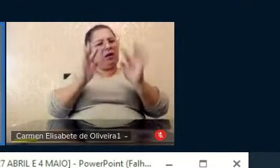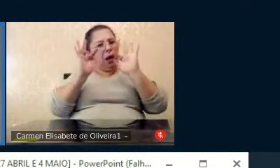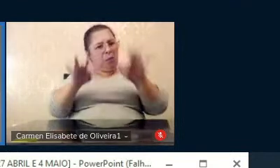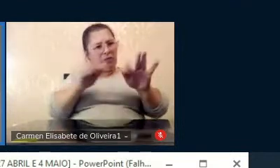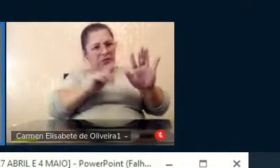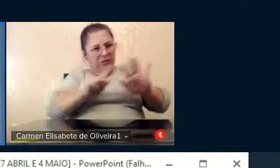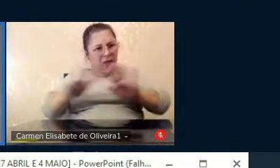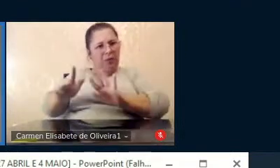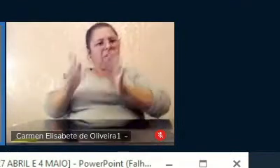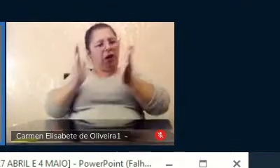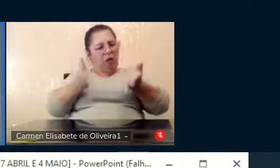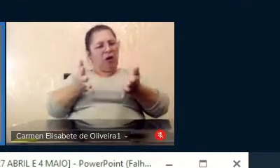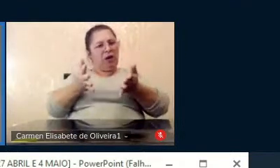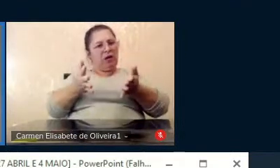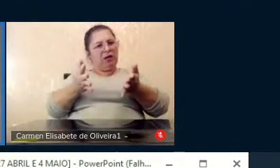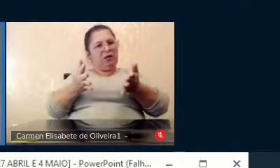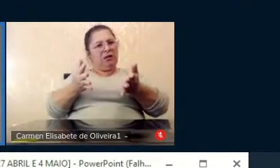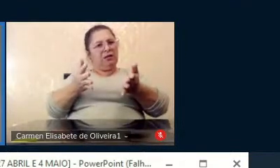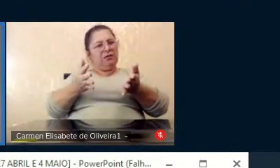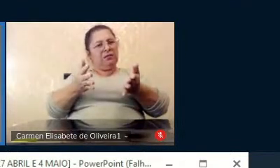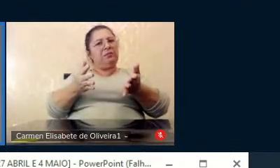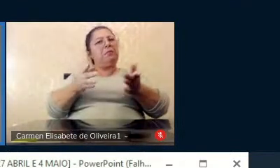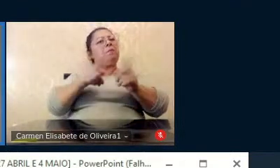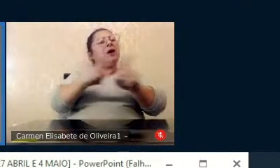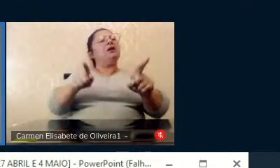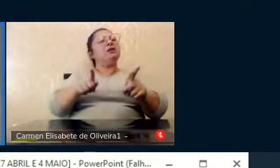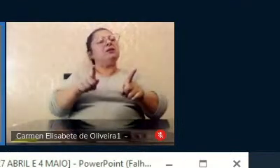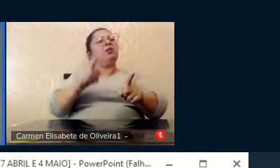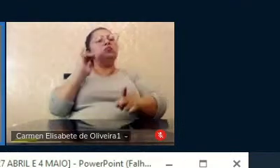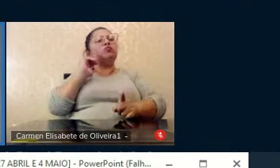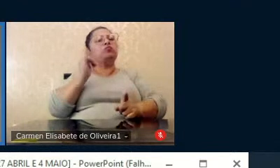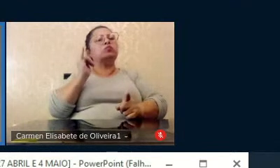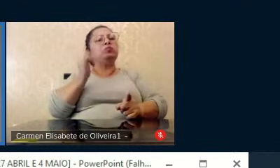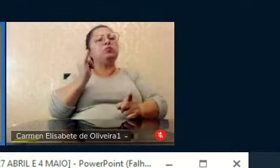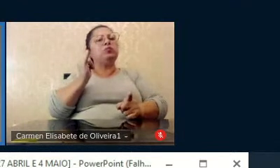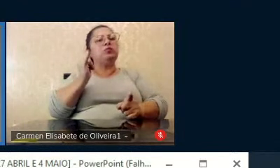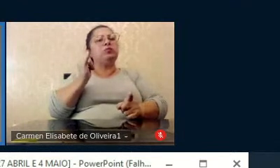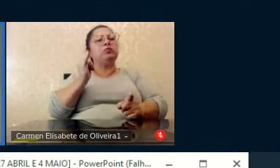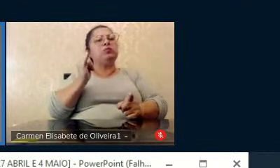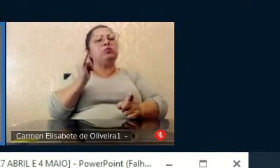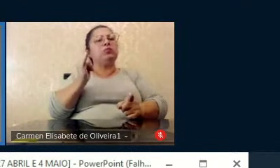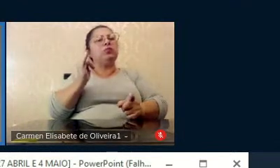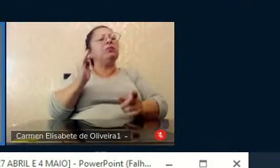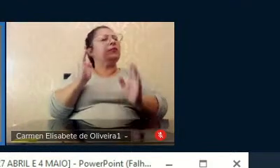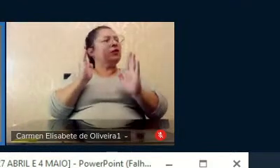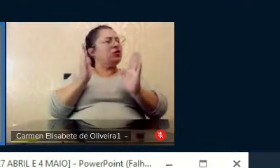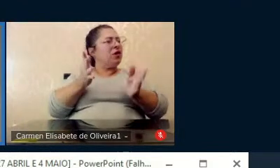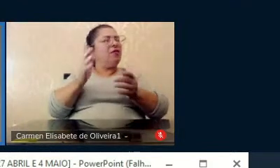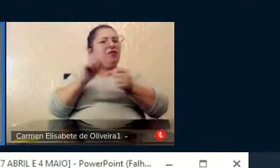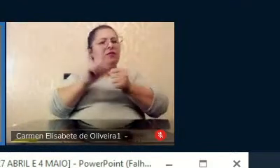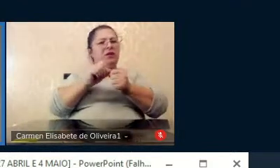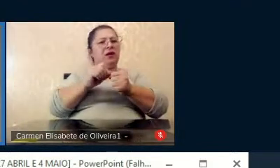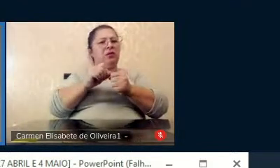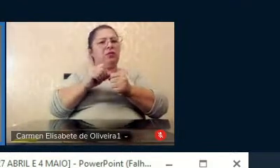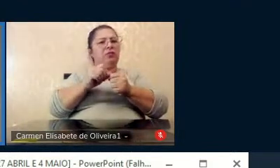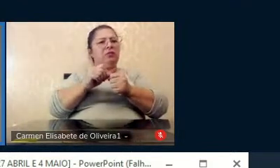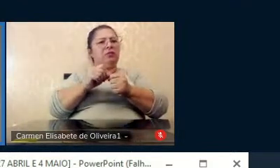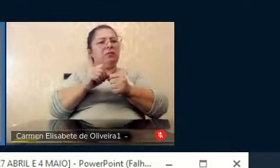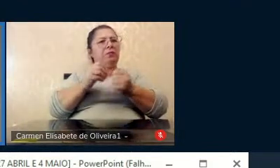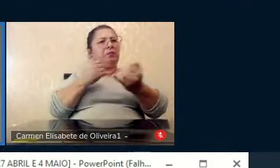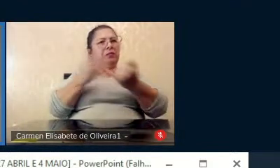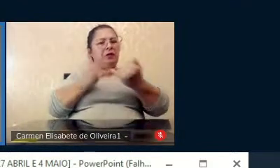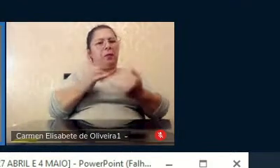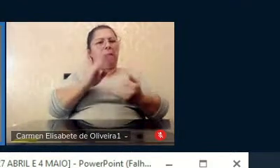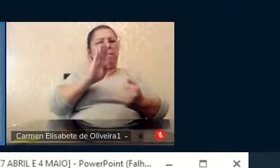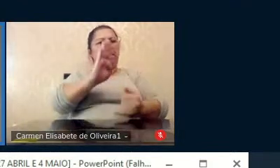semana, né? Essa aqui é a fala de 2022, mas aquele discurso que é feito em qualquer eliminação, né? No